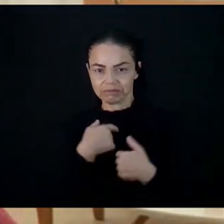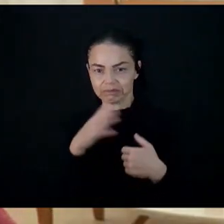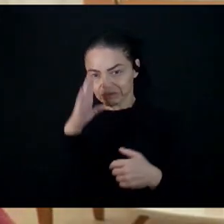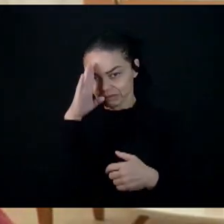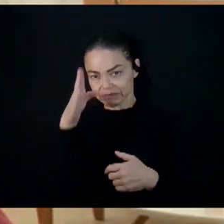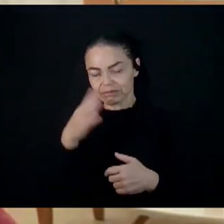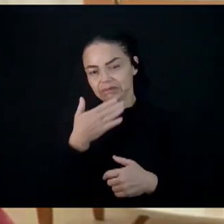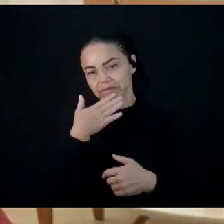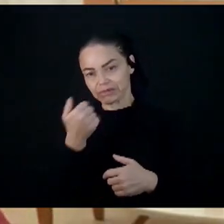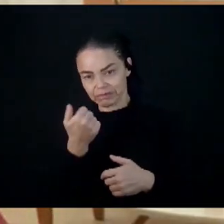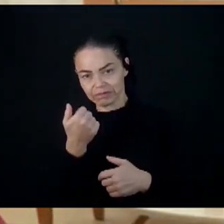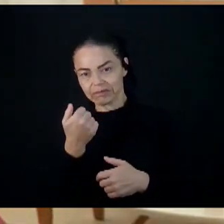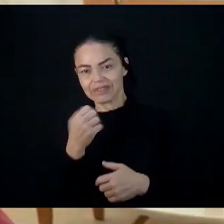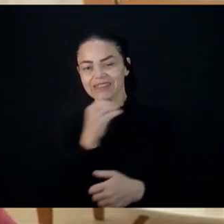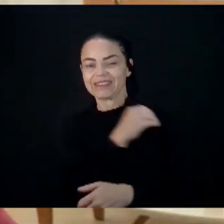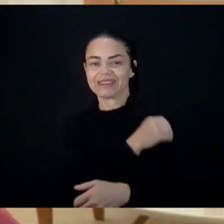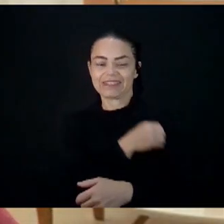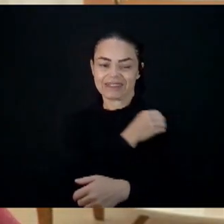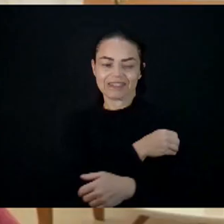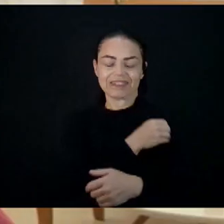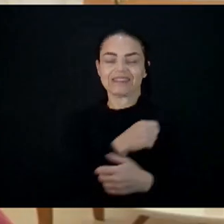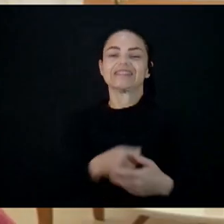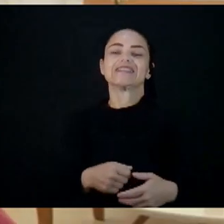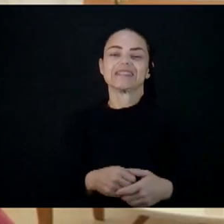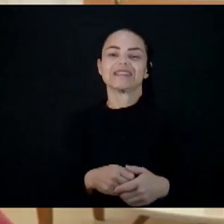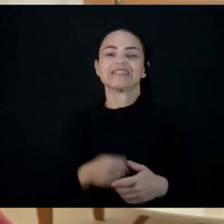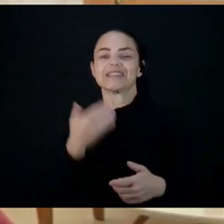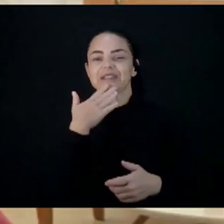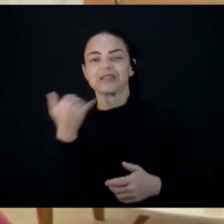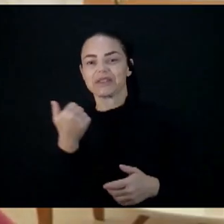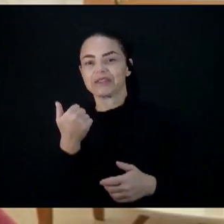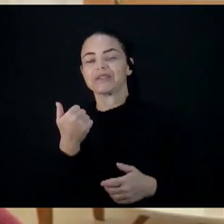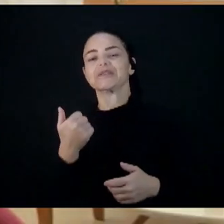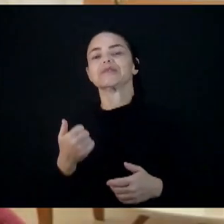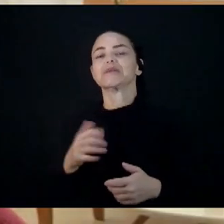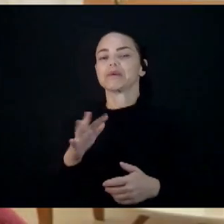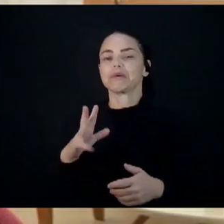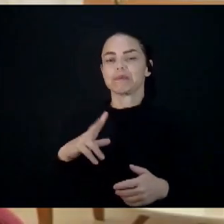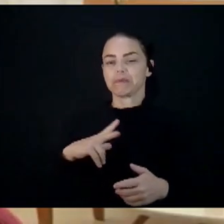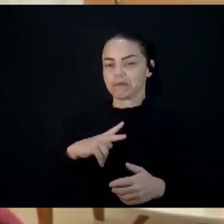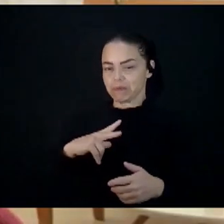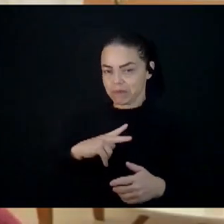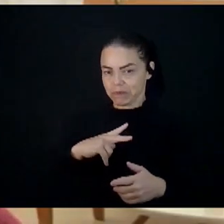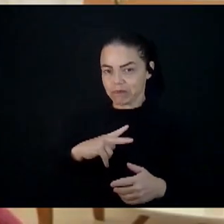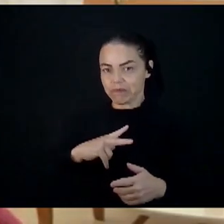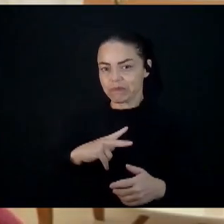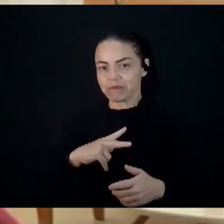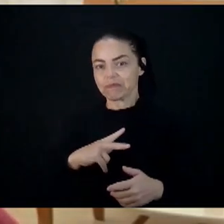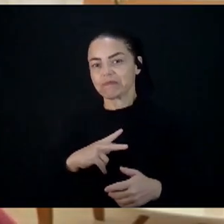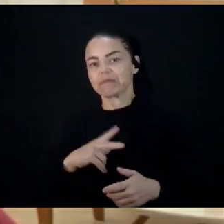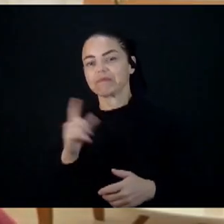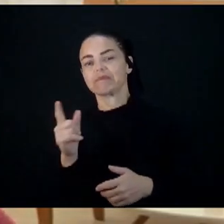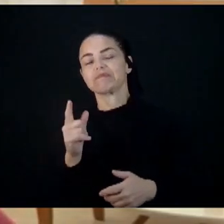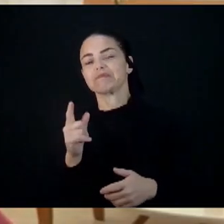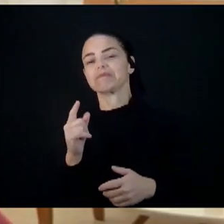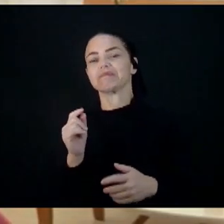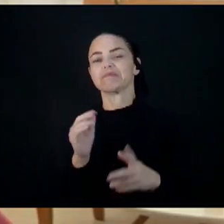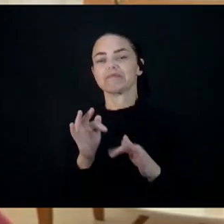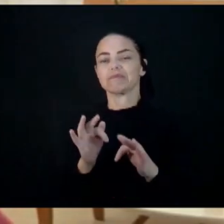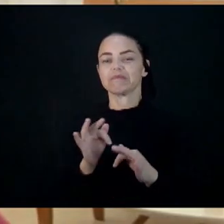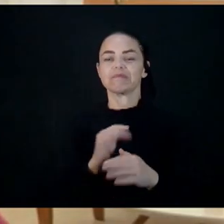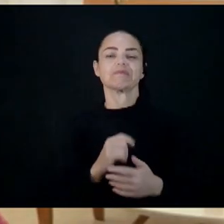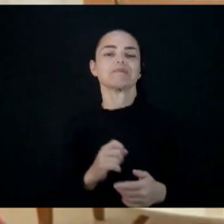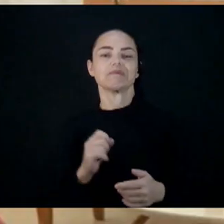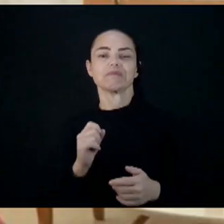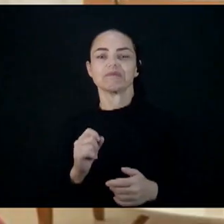melhor do que com o álcool. É uma questão pessoal. Mas só fazer uma consideração final é de que